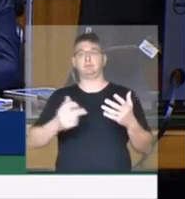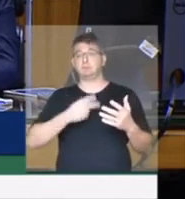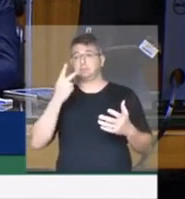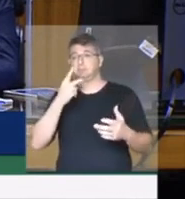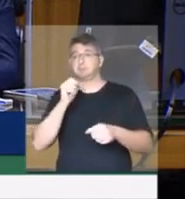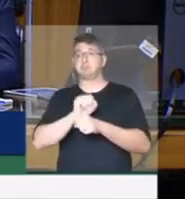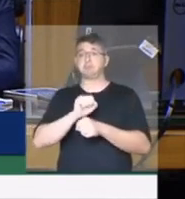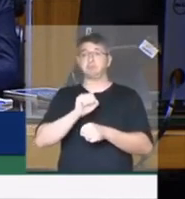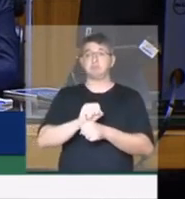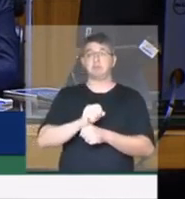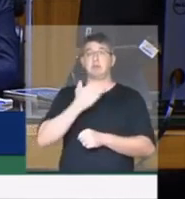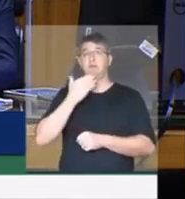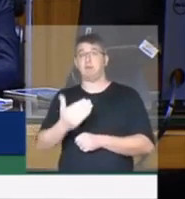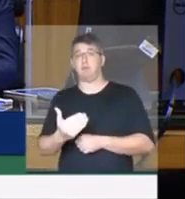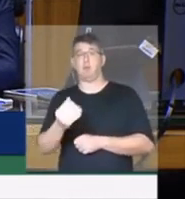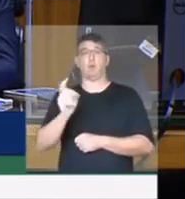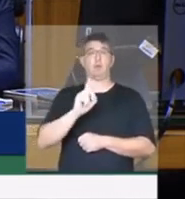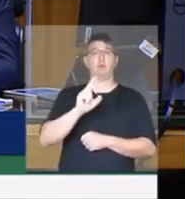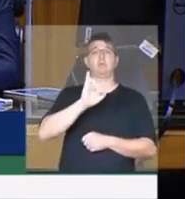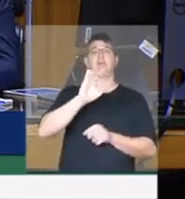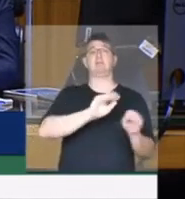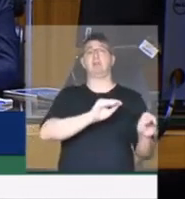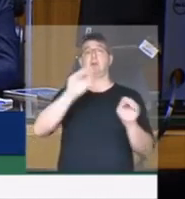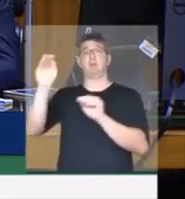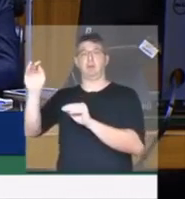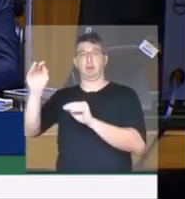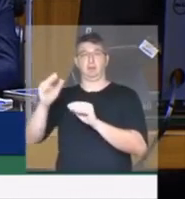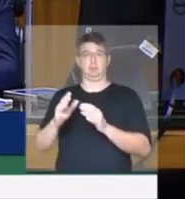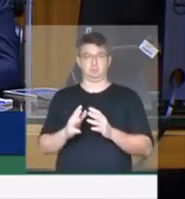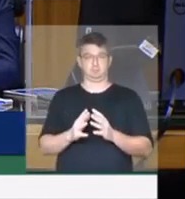sinalizar ou não pelo seu adiamento.